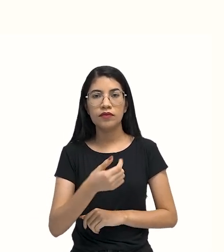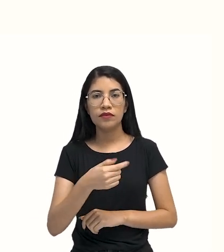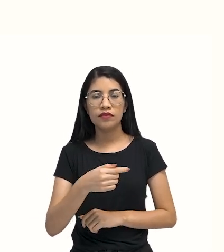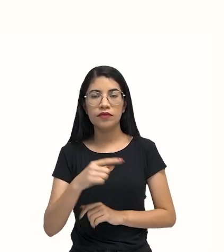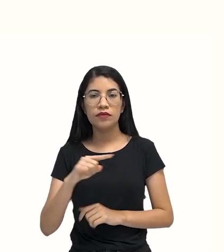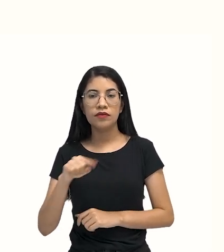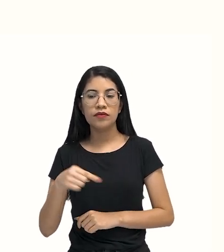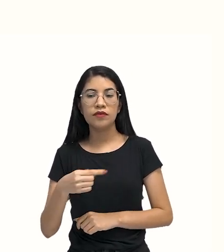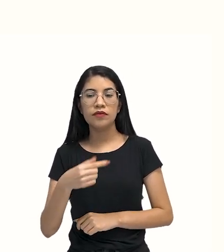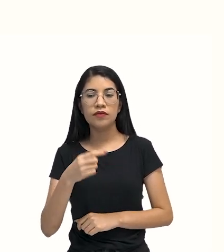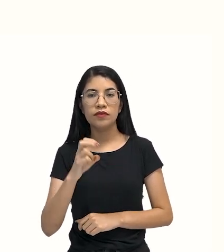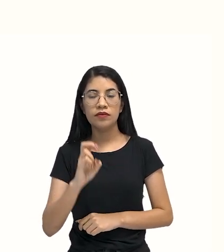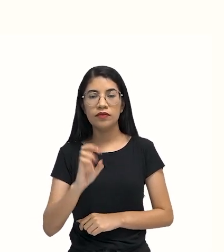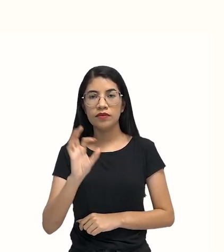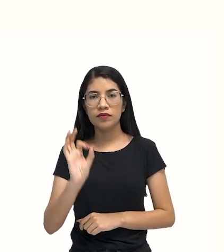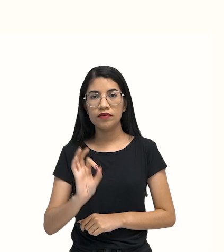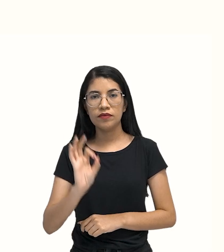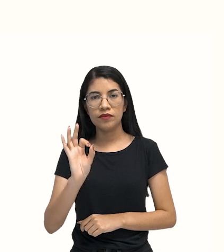67,5%.